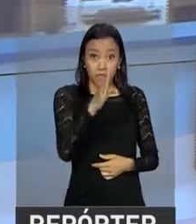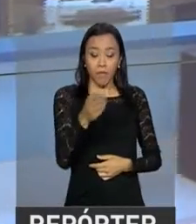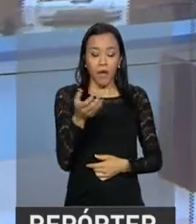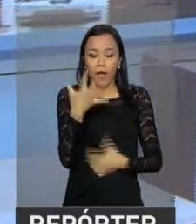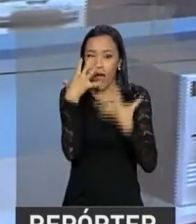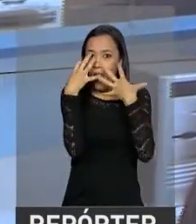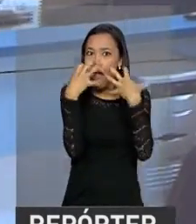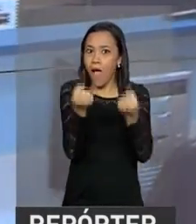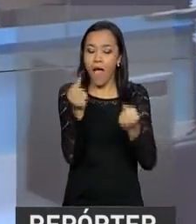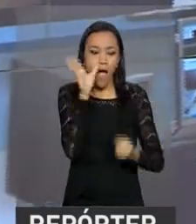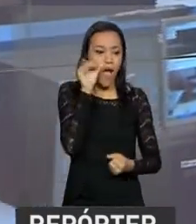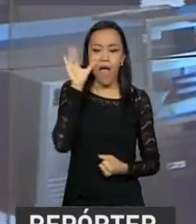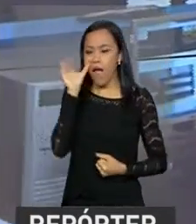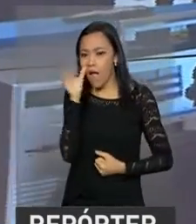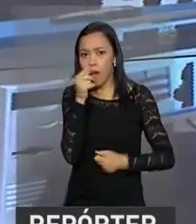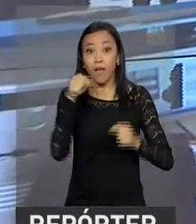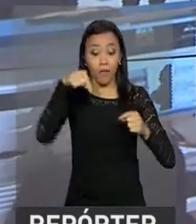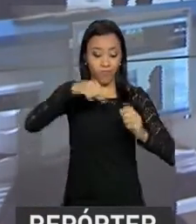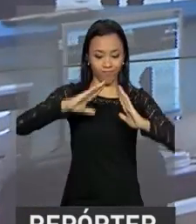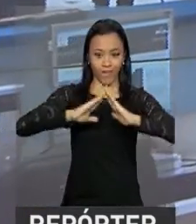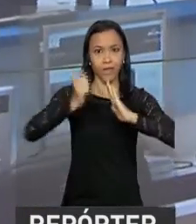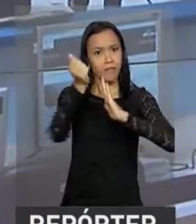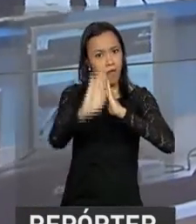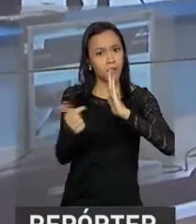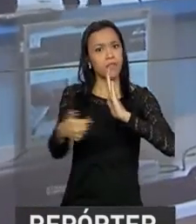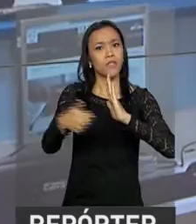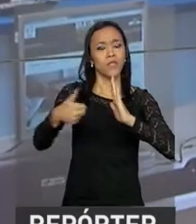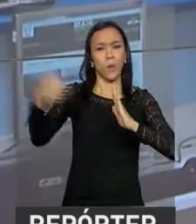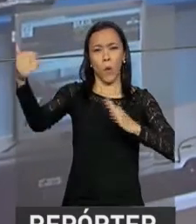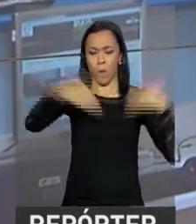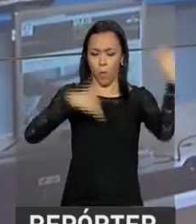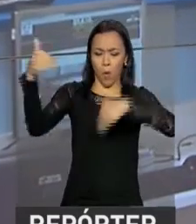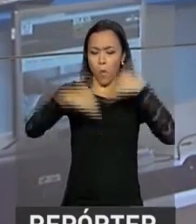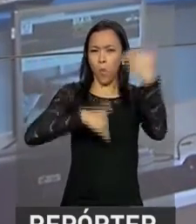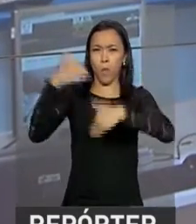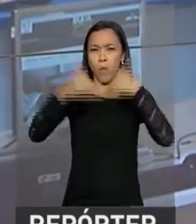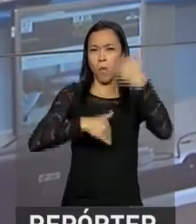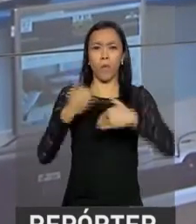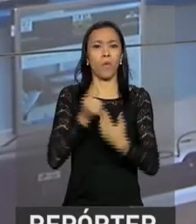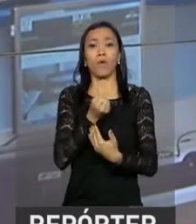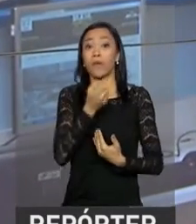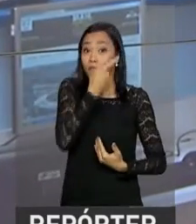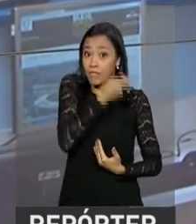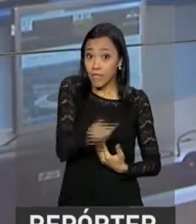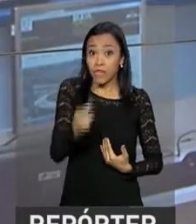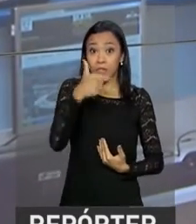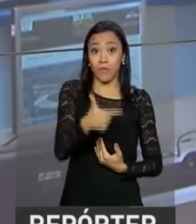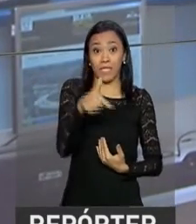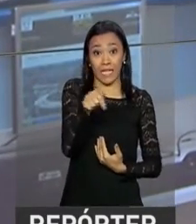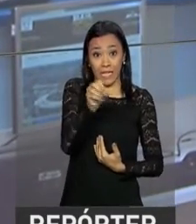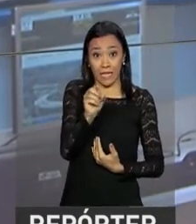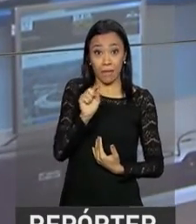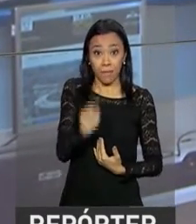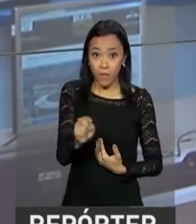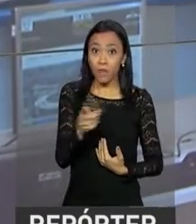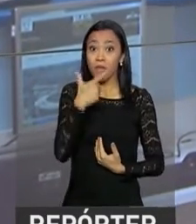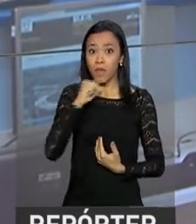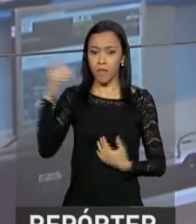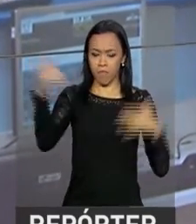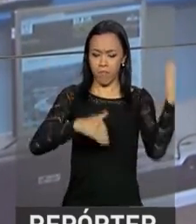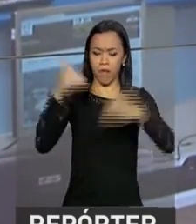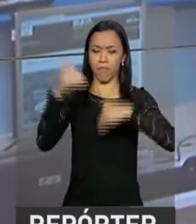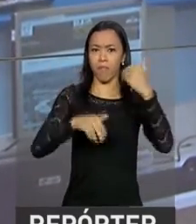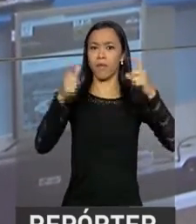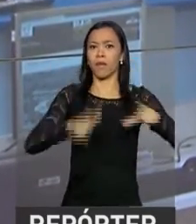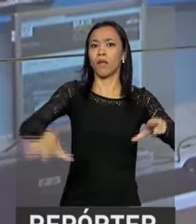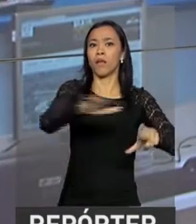durante os jogos olímpicos a casa Brasil recebeu mais de 270 mil visitantes quem passou pelo espaço lá